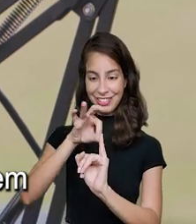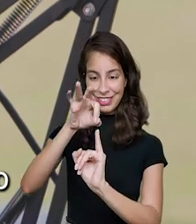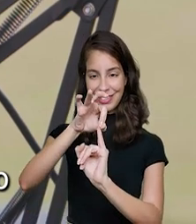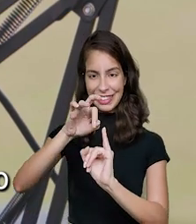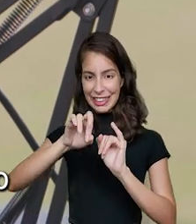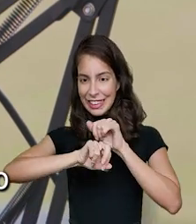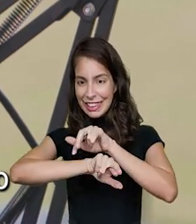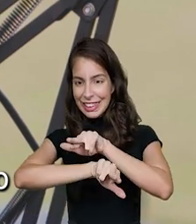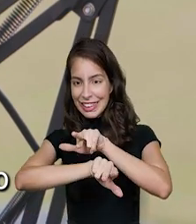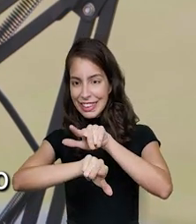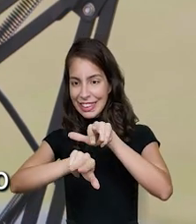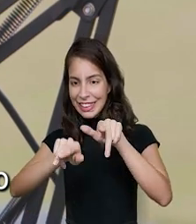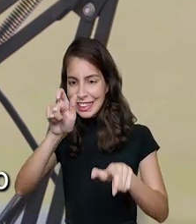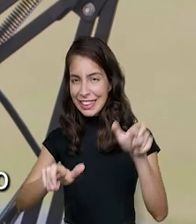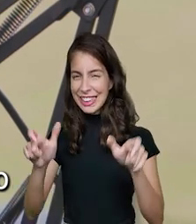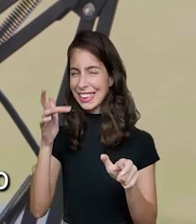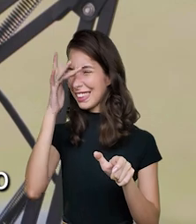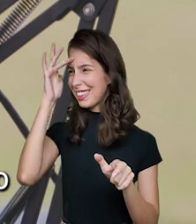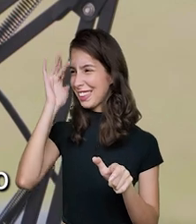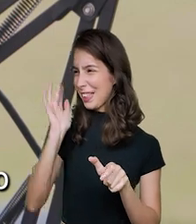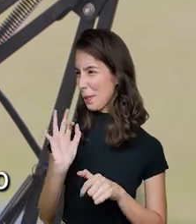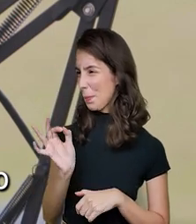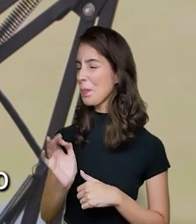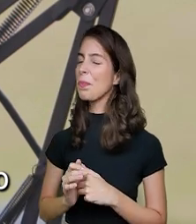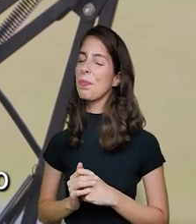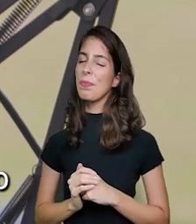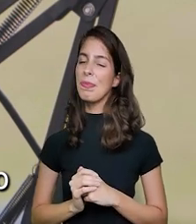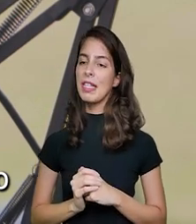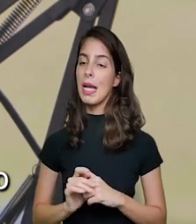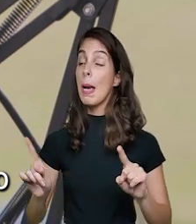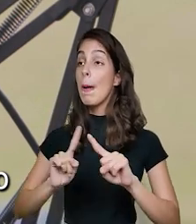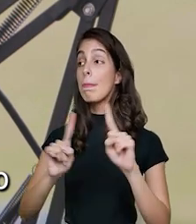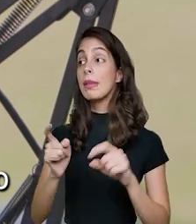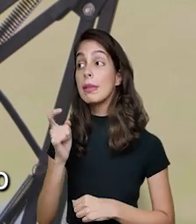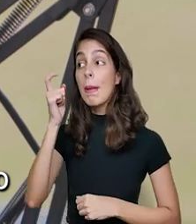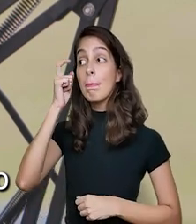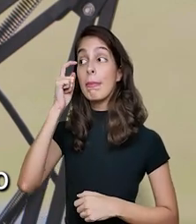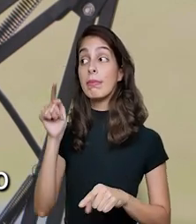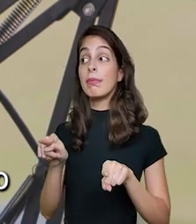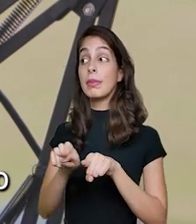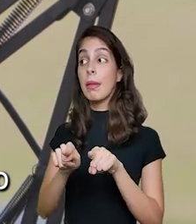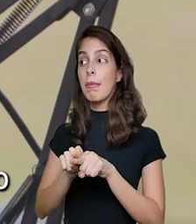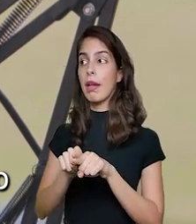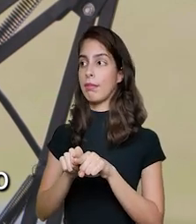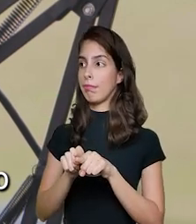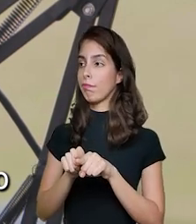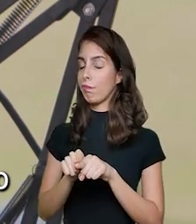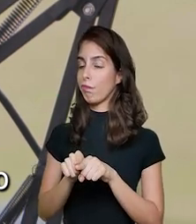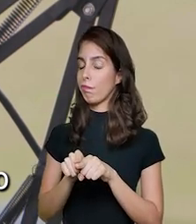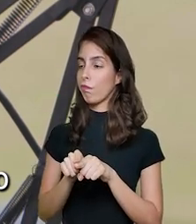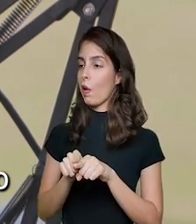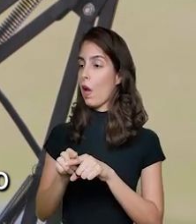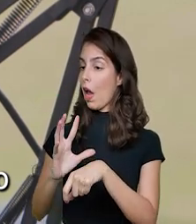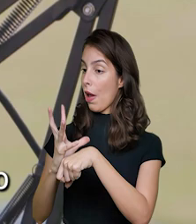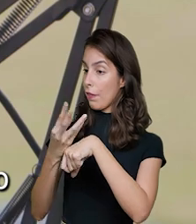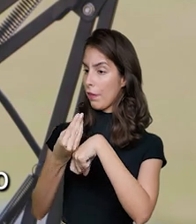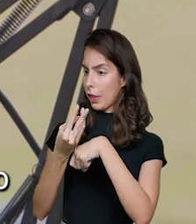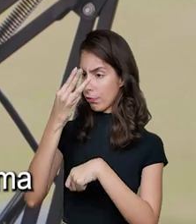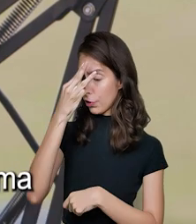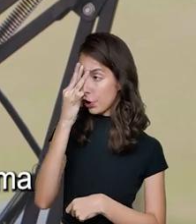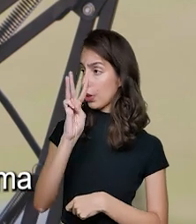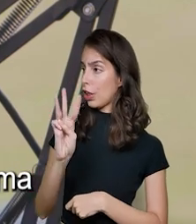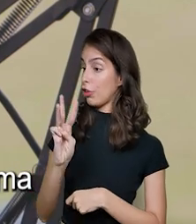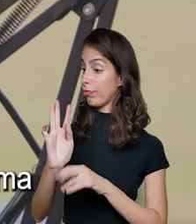que tem acontecido aqui eh vai refletir Extra muros né esse encontro se finaliza hoje depois de três dias